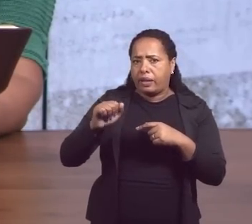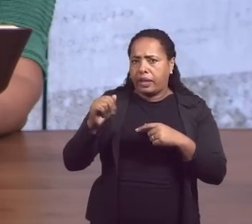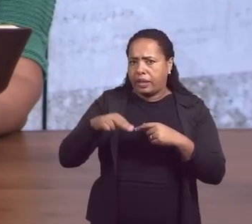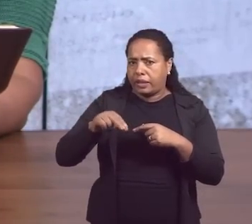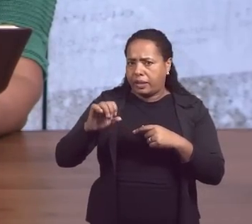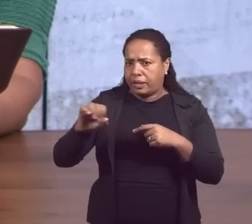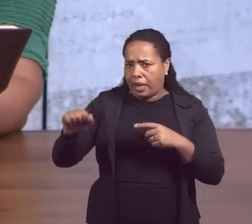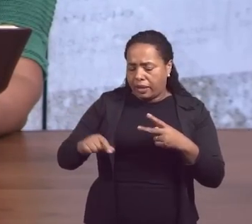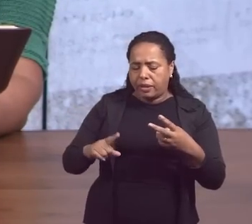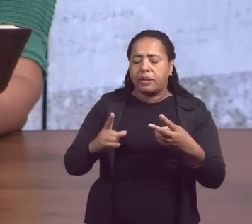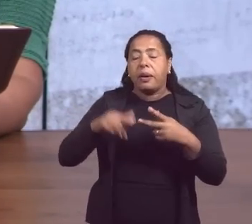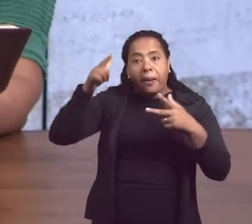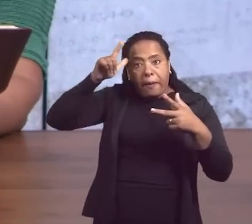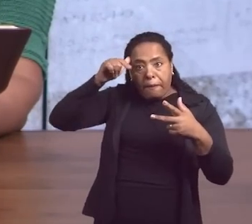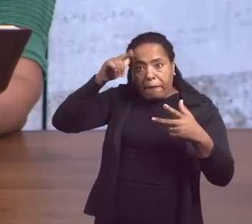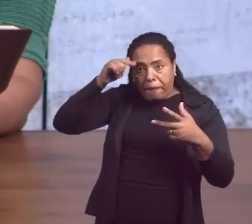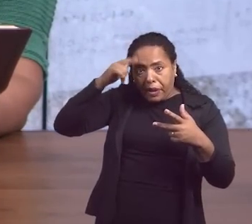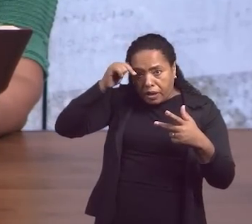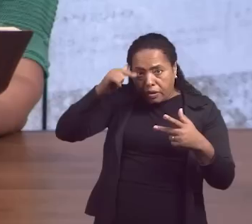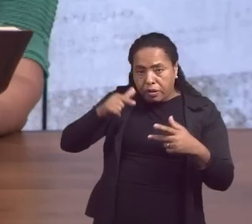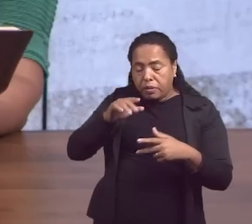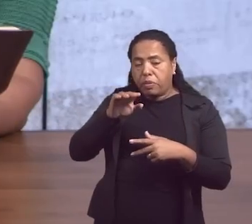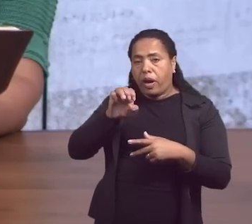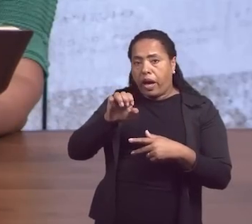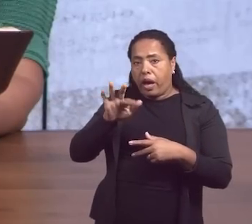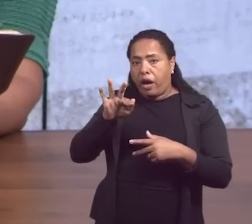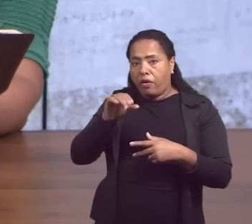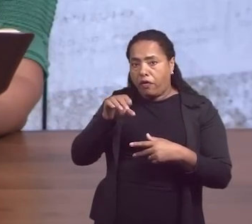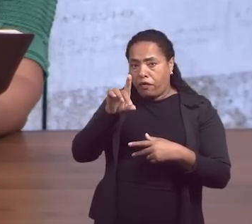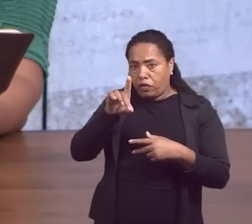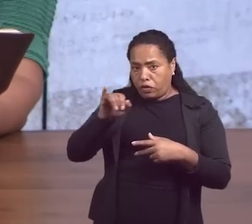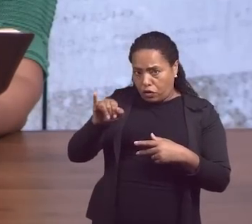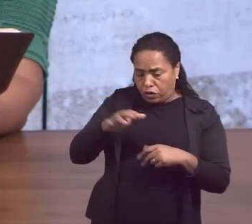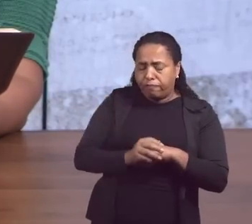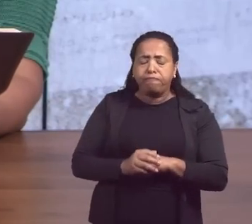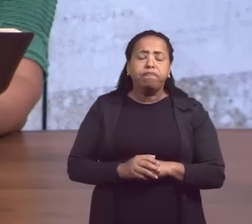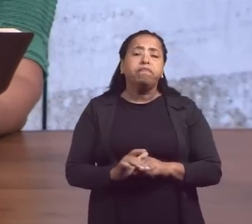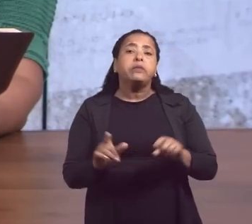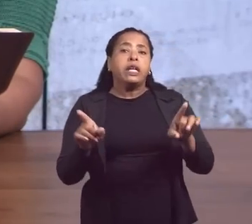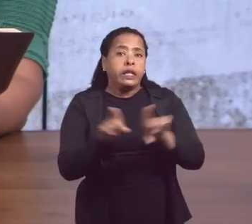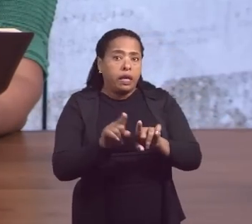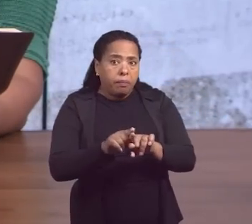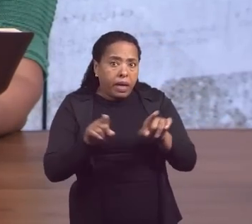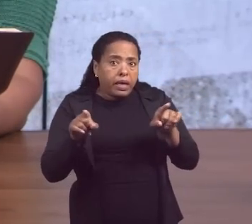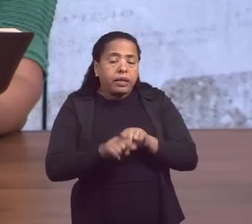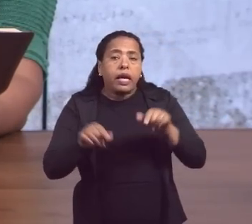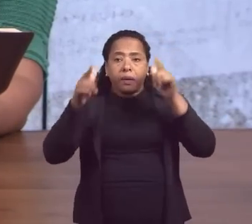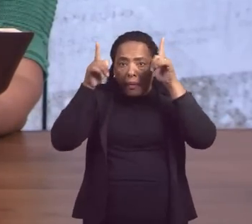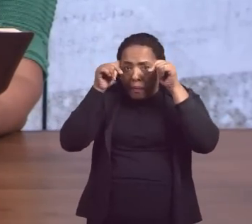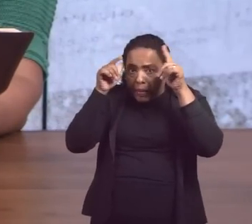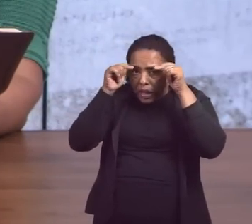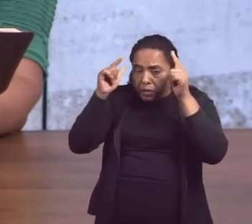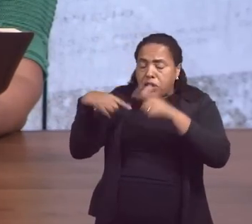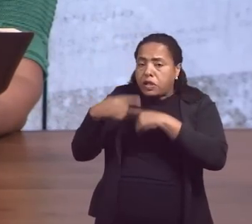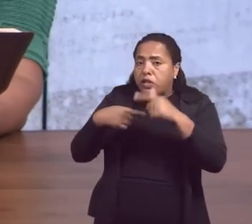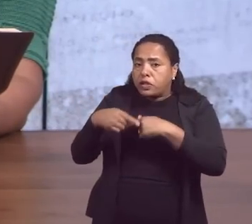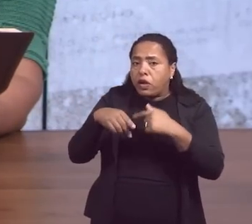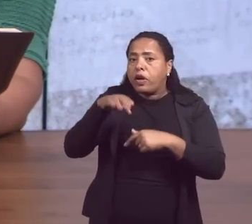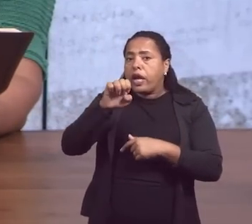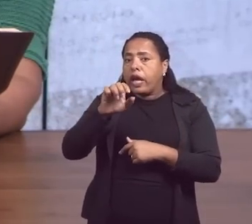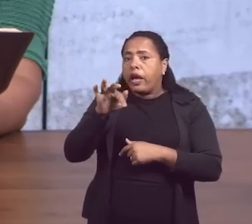Aniel, filho de Éfode. E da tribo dos filhos de Efraim, o príncipe Quemuel, filho